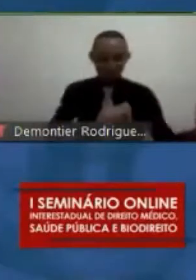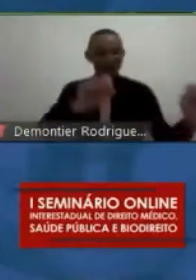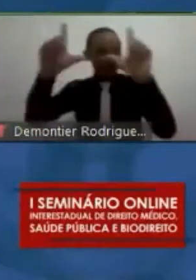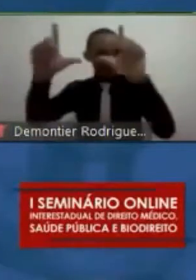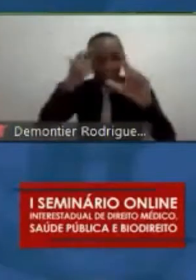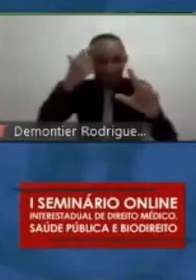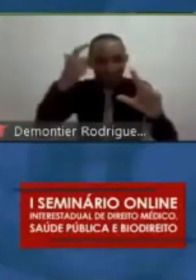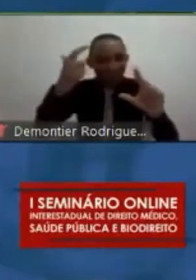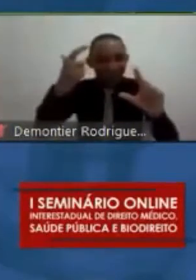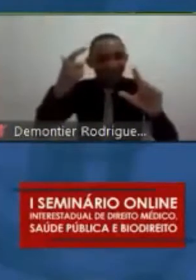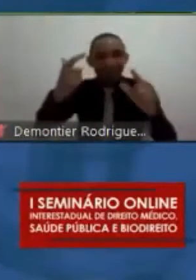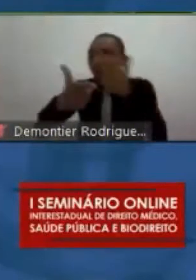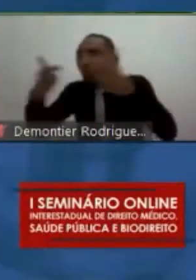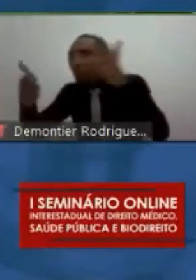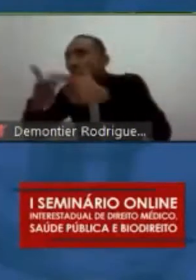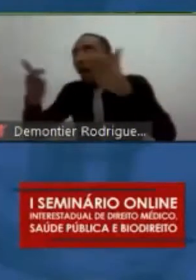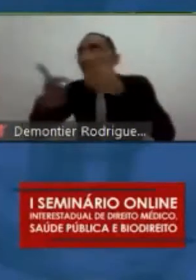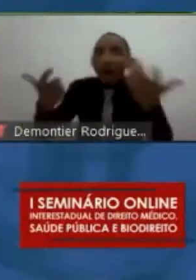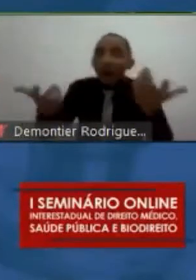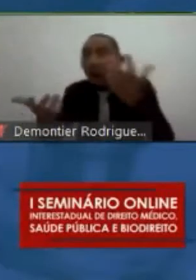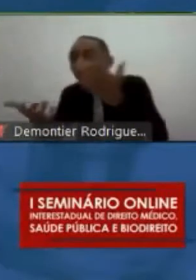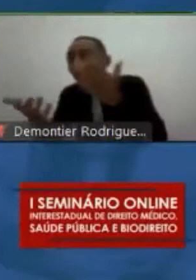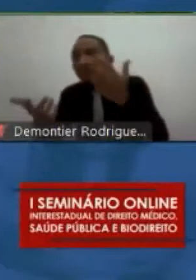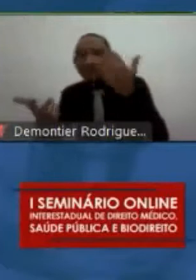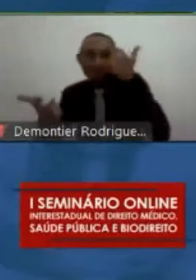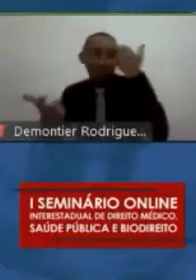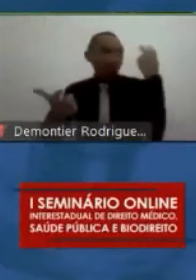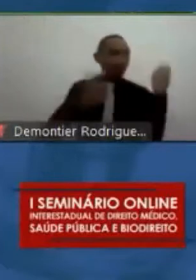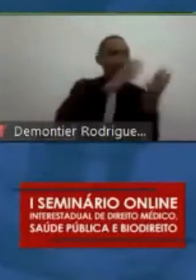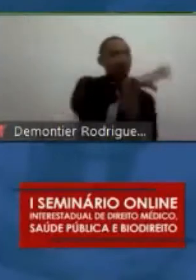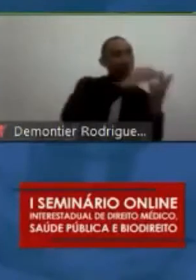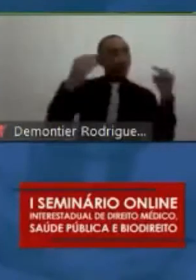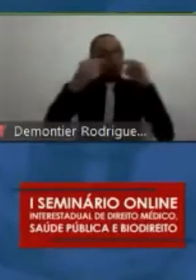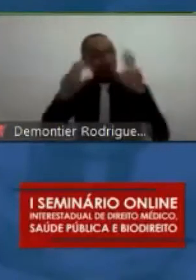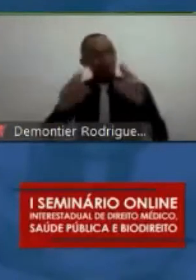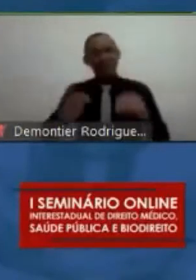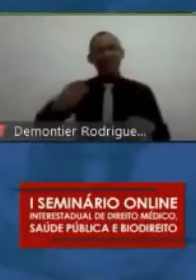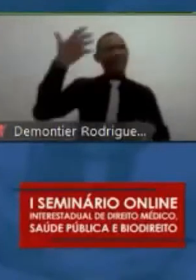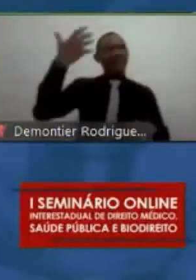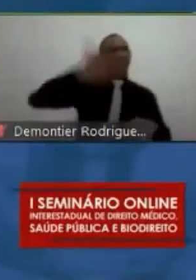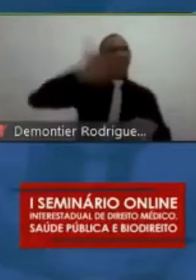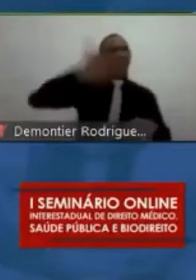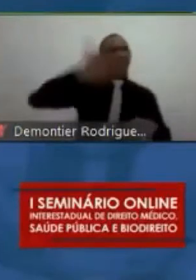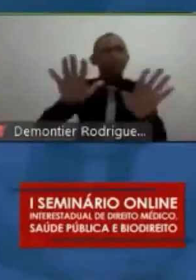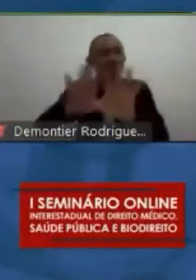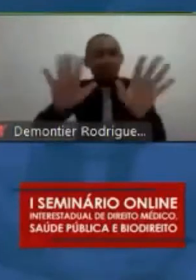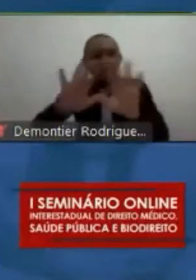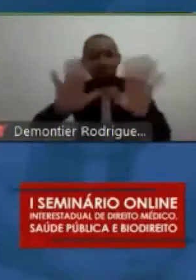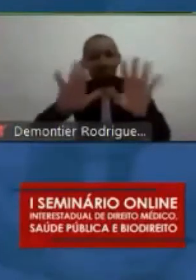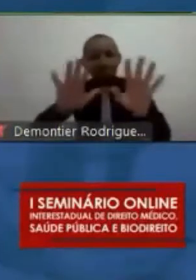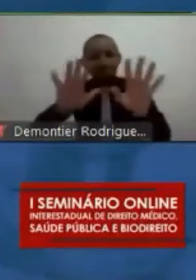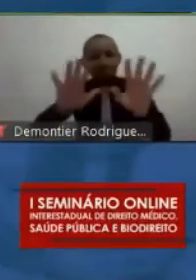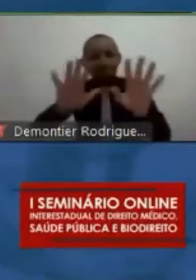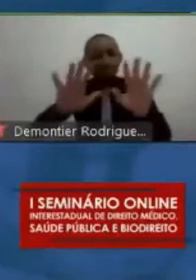lógica. Falar simplesmente que custa mais não serve, não funciona mais.